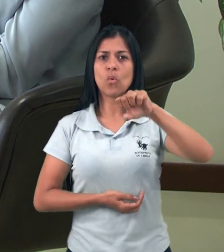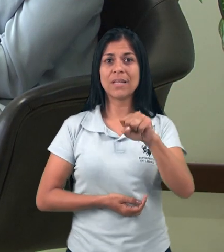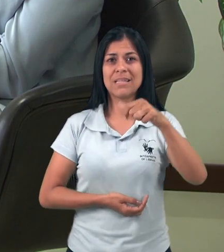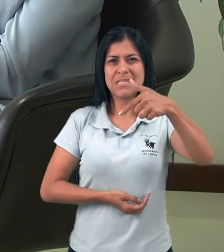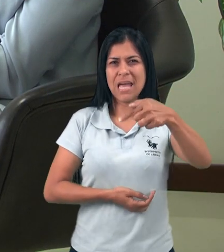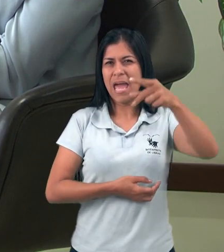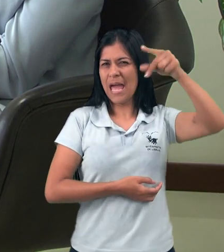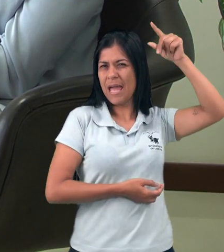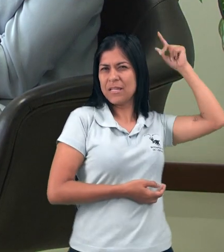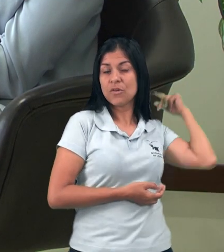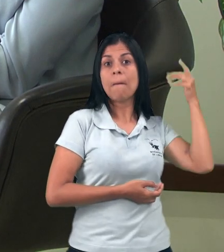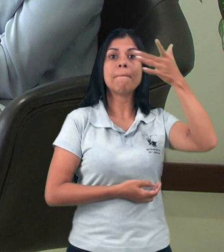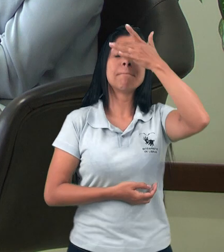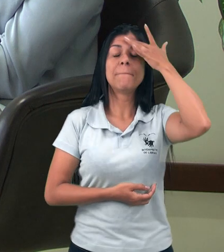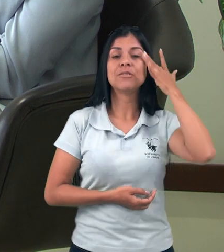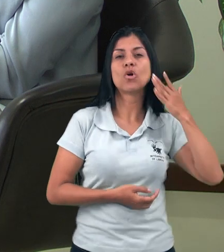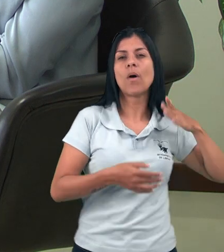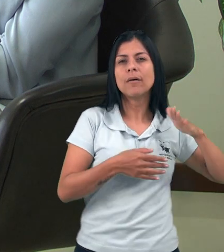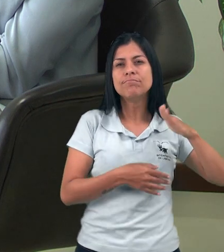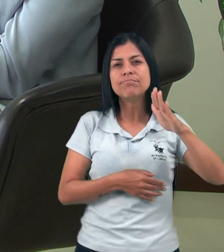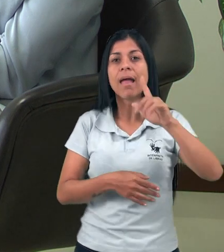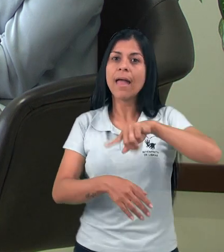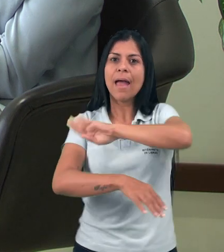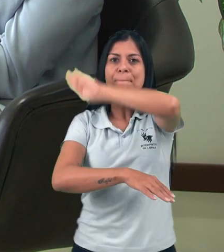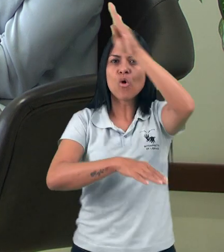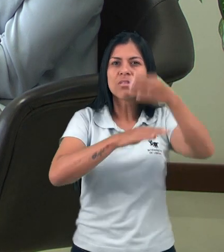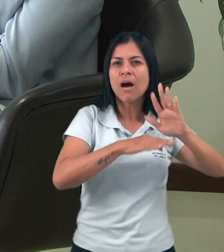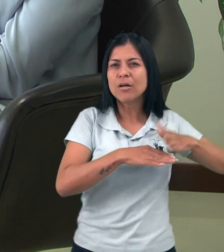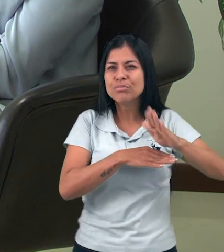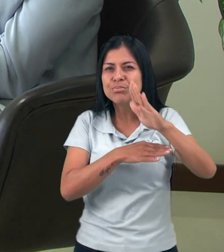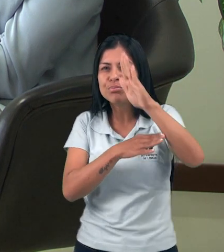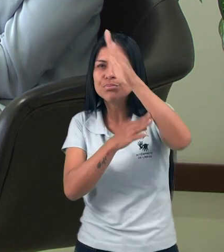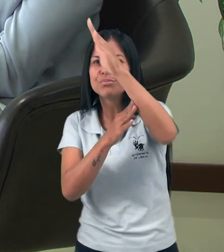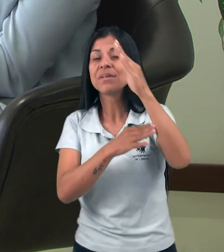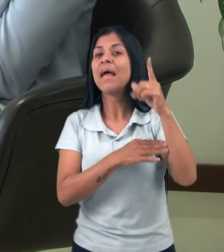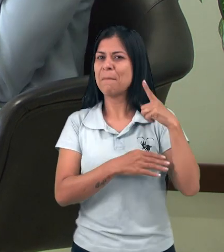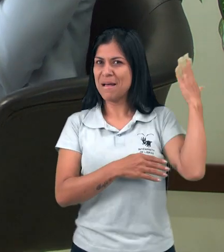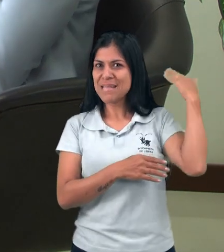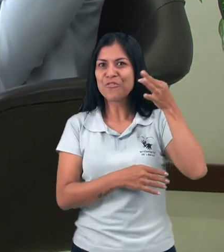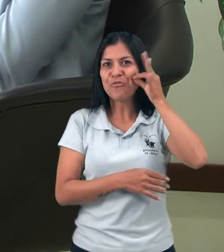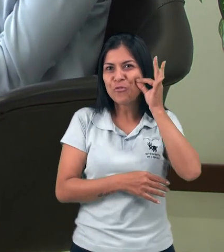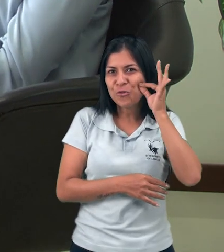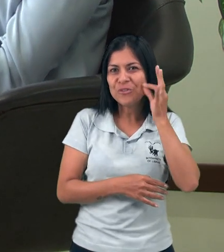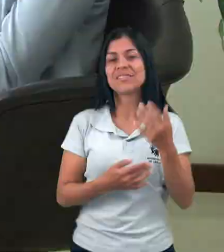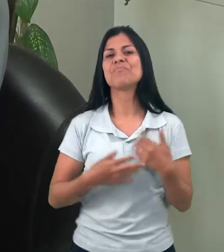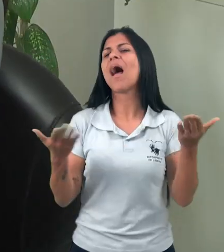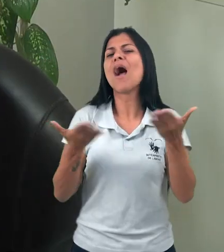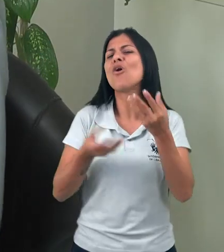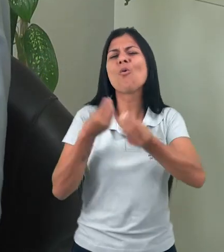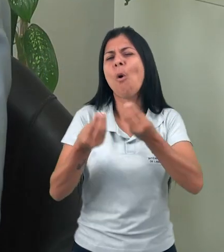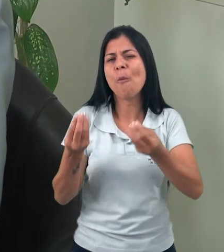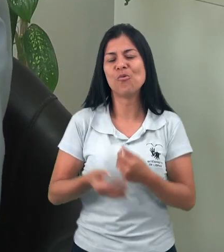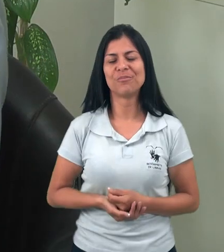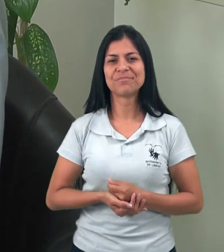essas idas para as regiões mais altas aqui do Espírito Santo, né, eram feitas no Fusquinha. Hoje, como é que funciona essa logística do atendimento?